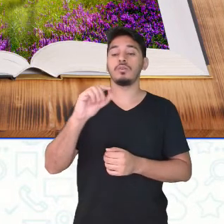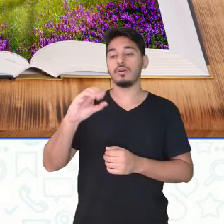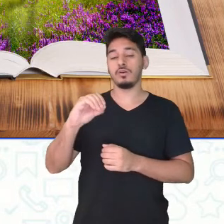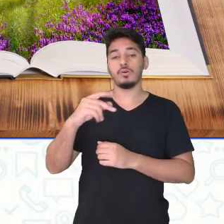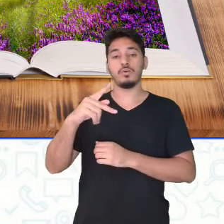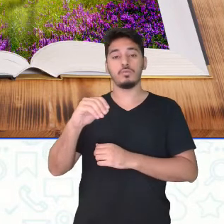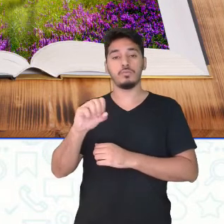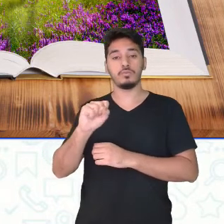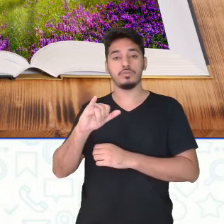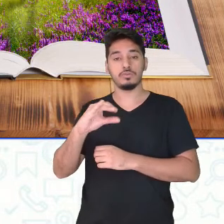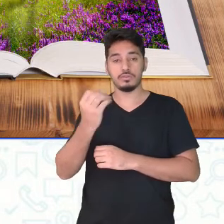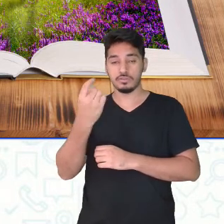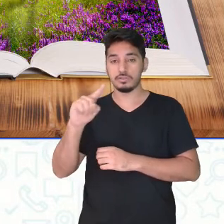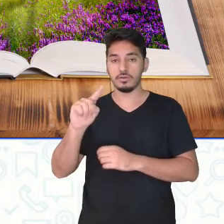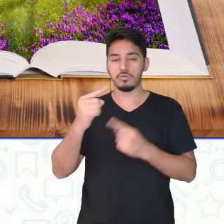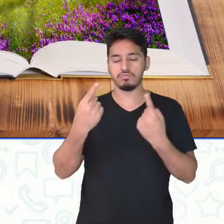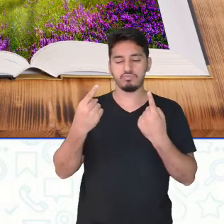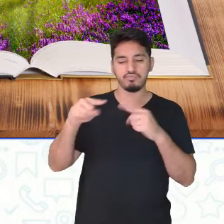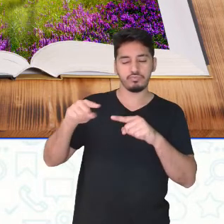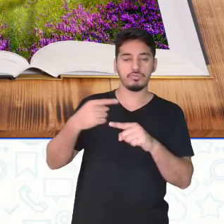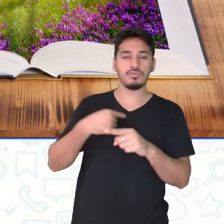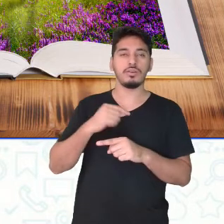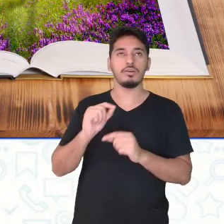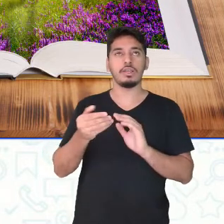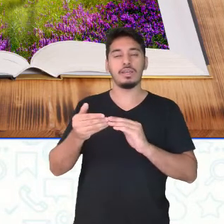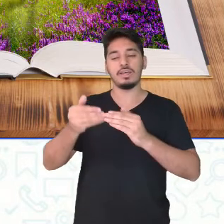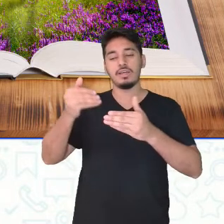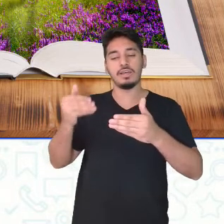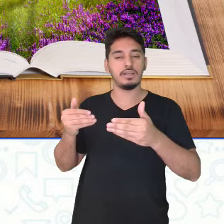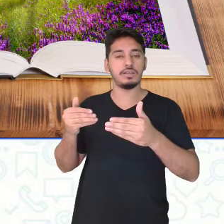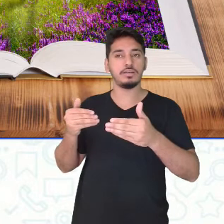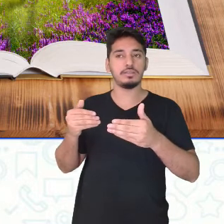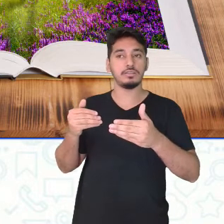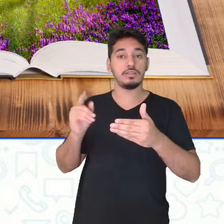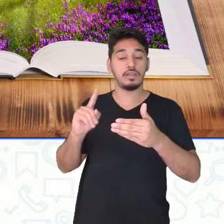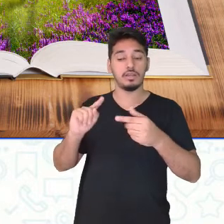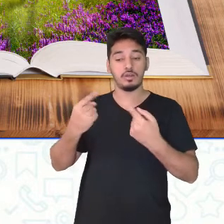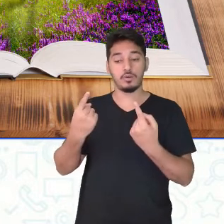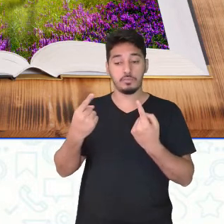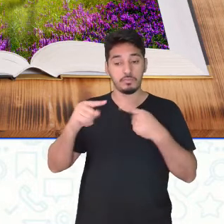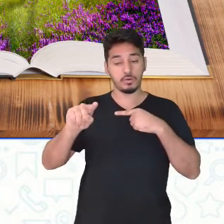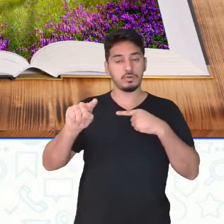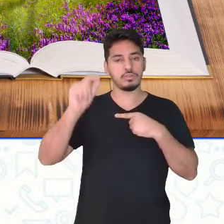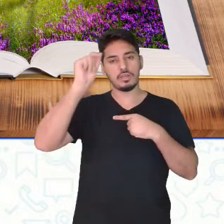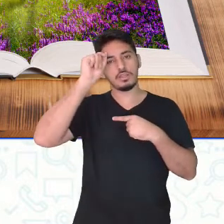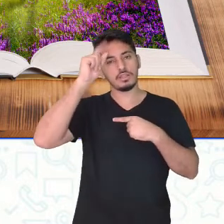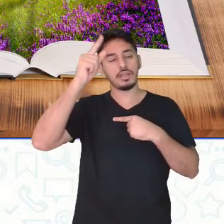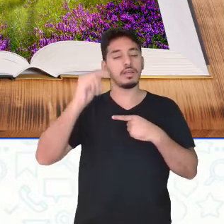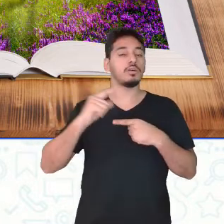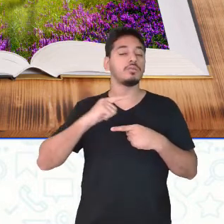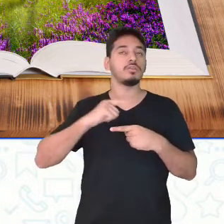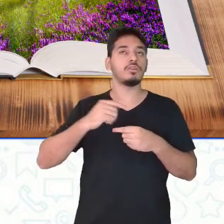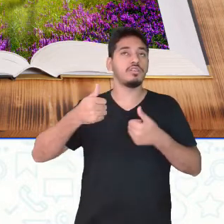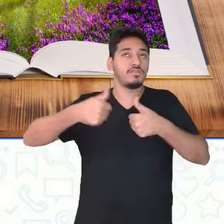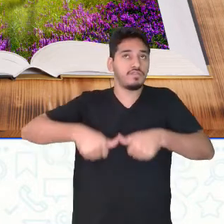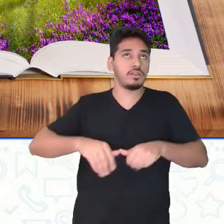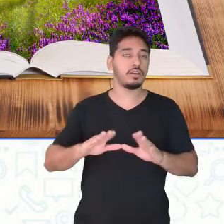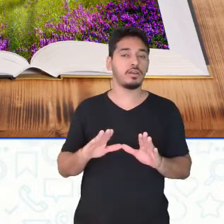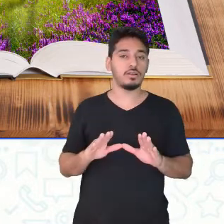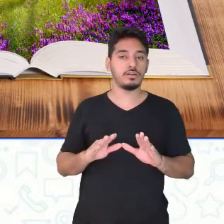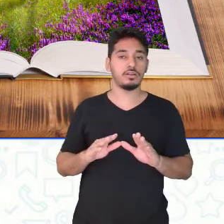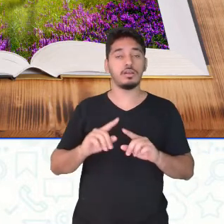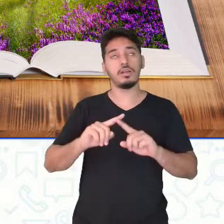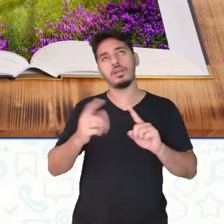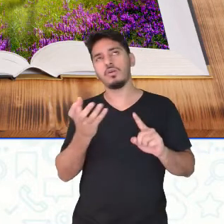de oposição. Então, a minha ação posterior é oposta a ideia que eu tinha, que era ficar na festa.